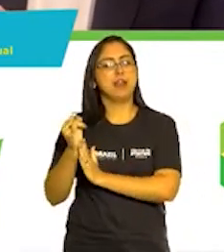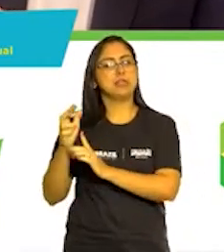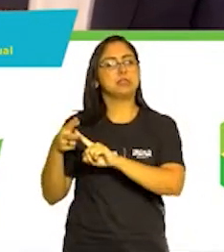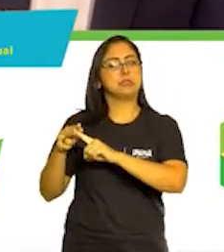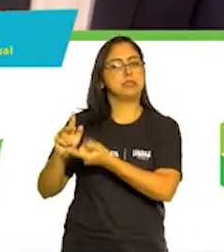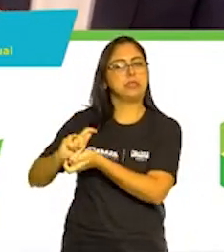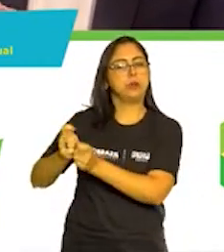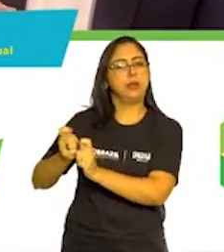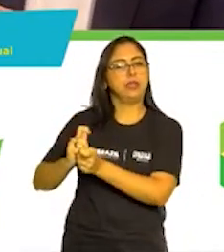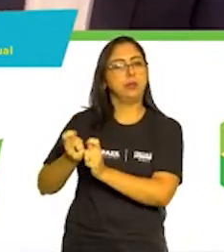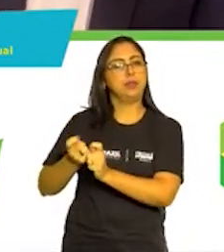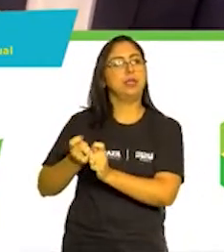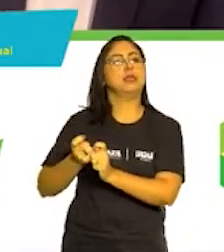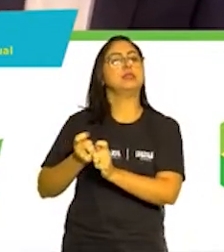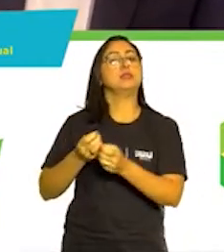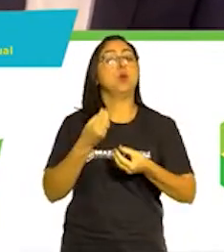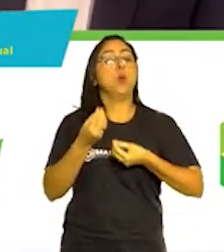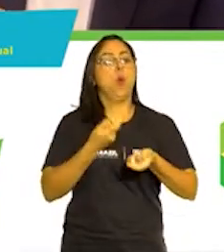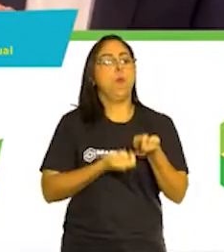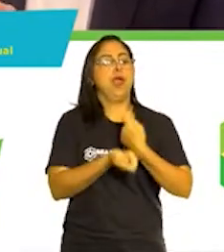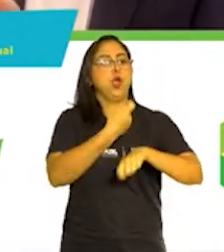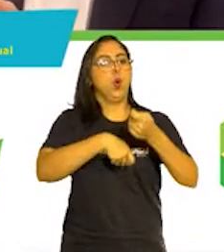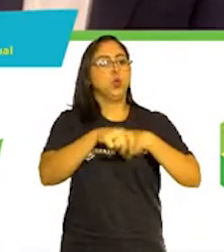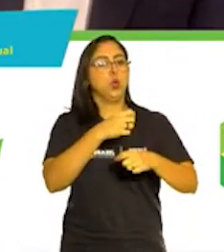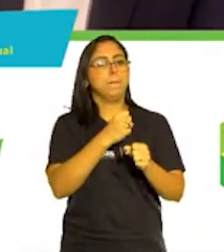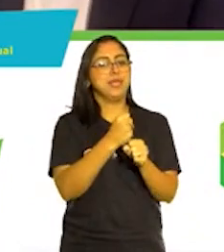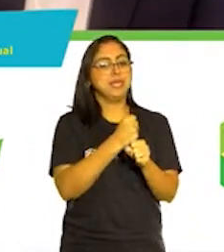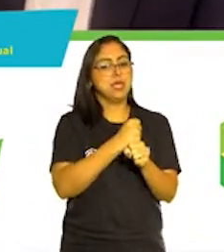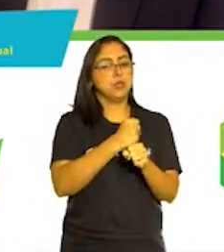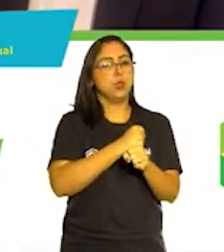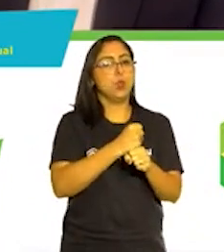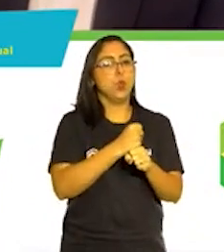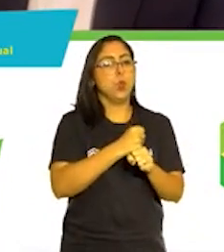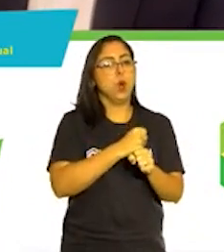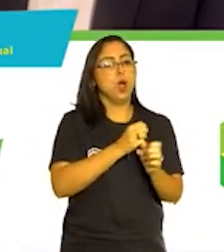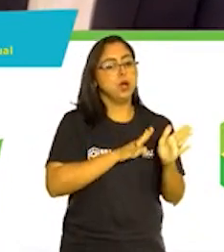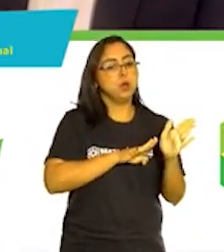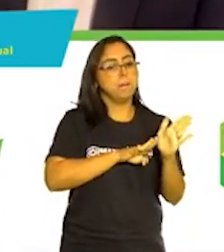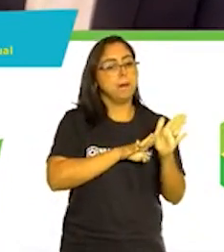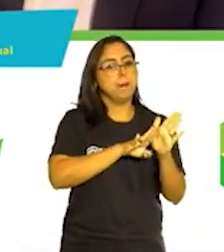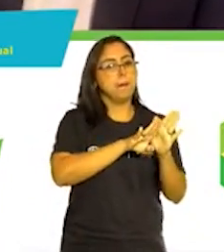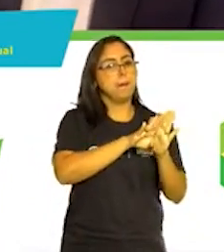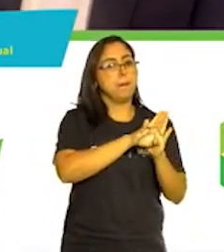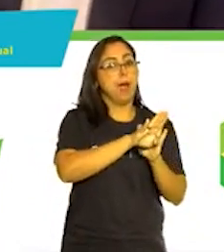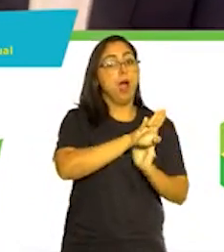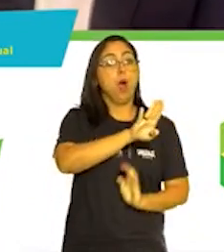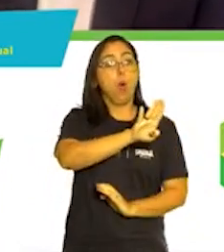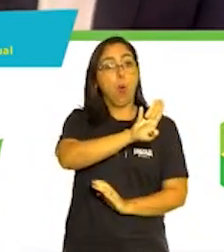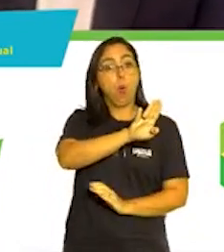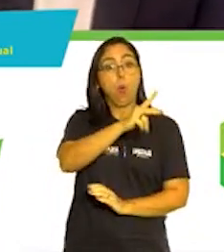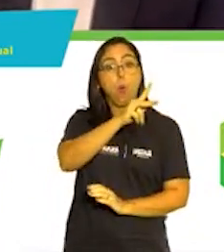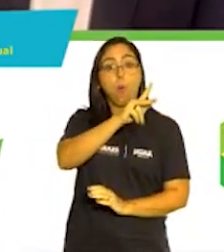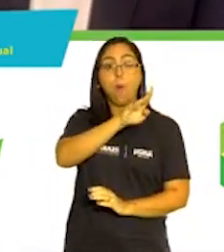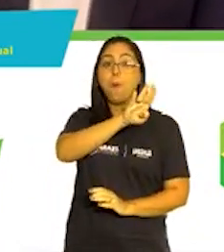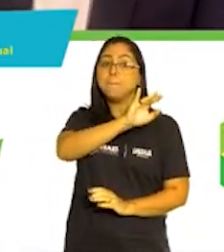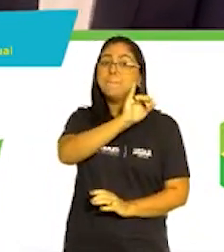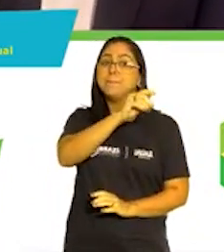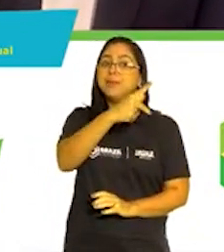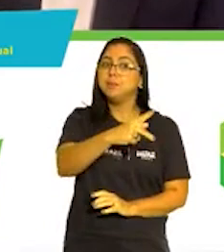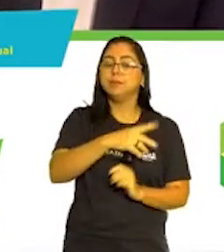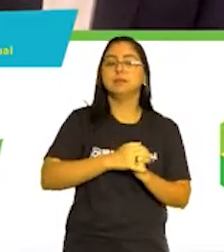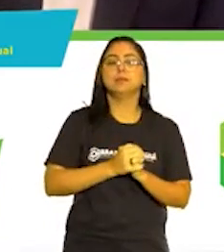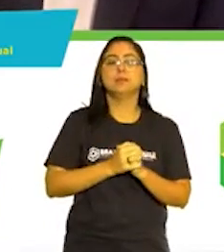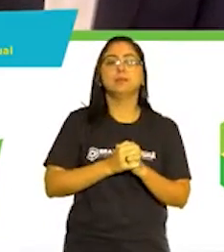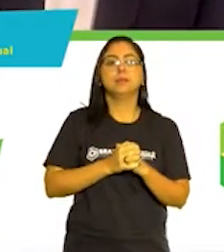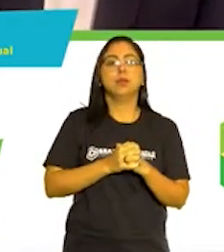tamanho da economia, sobre o que produz a economia ao longo do ano, que a gente chama PIB, a despesa sobre o PIB ia gradualmente caindo e, num período de 10